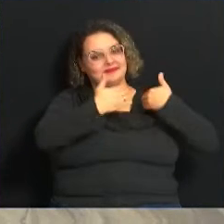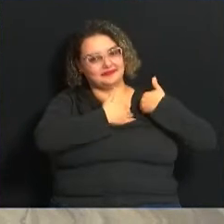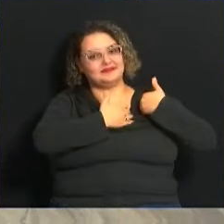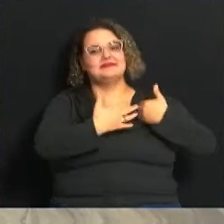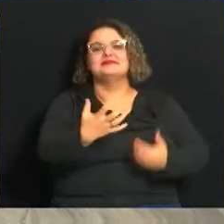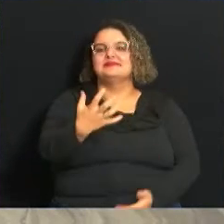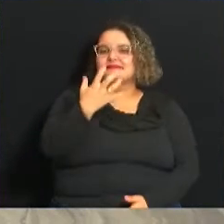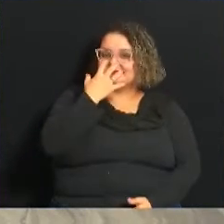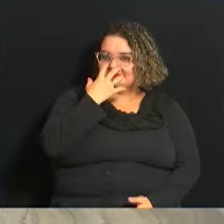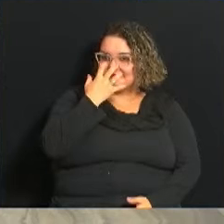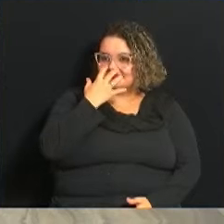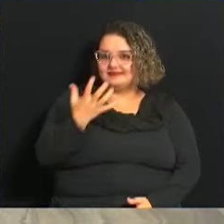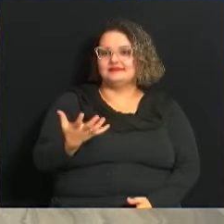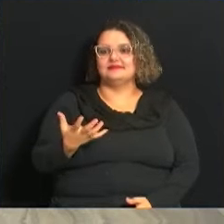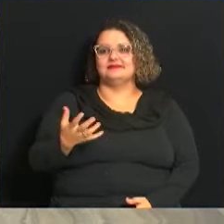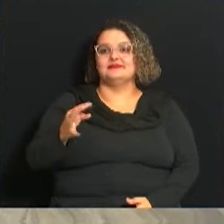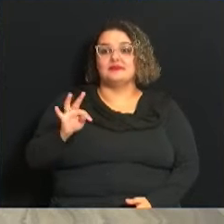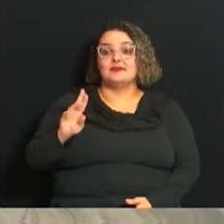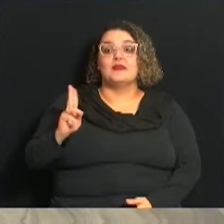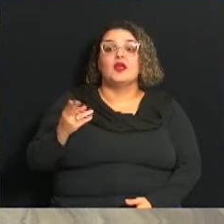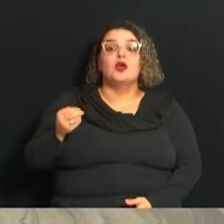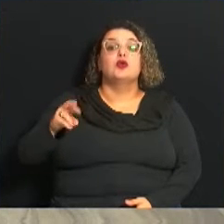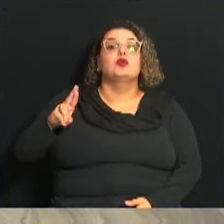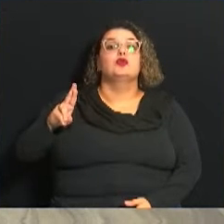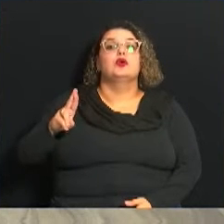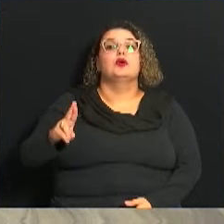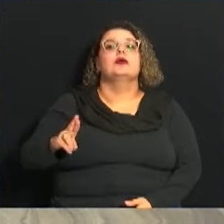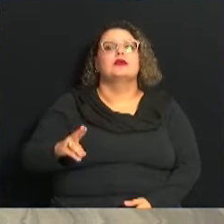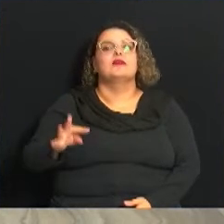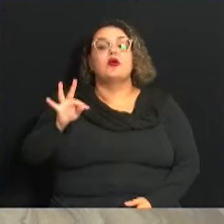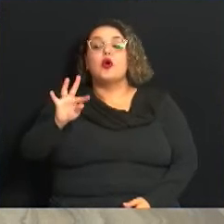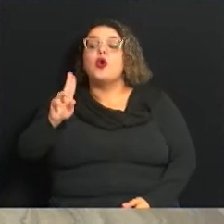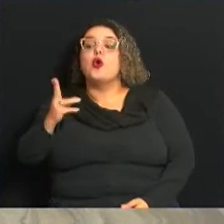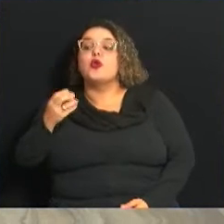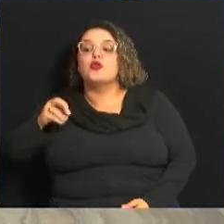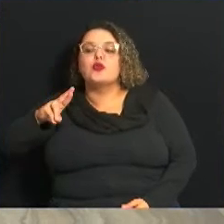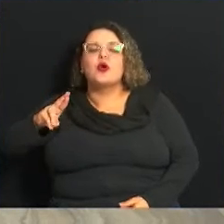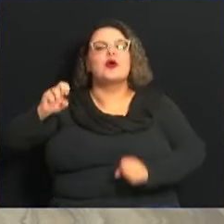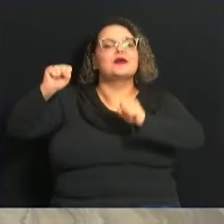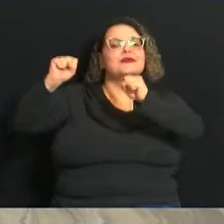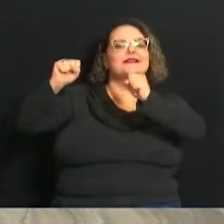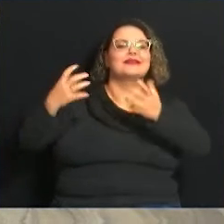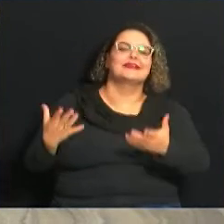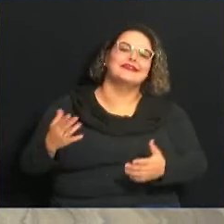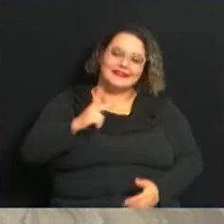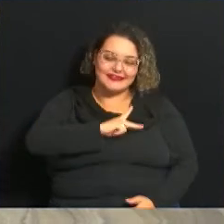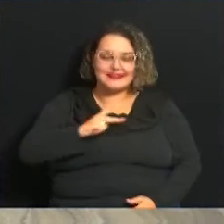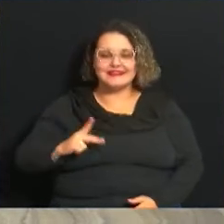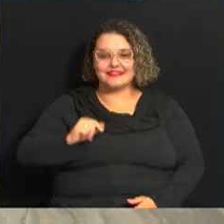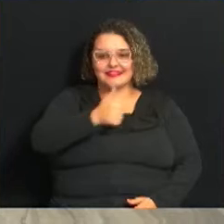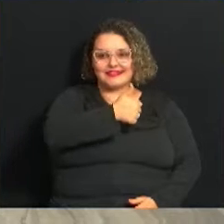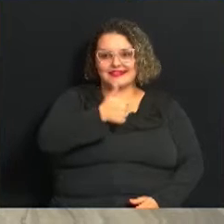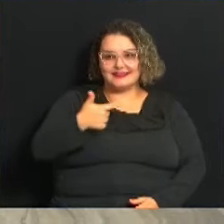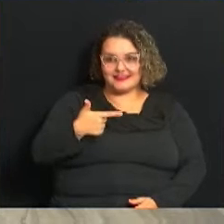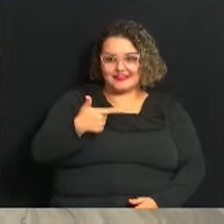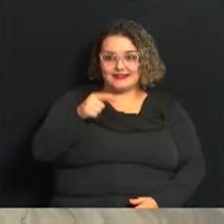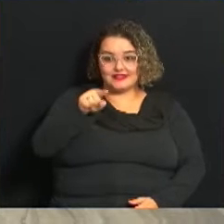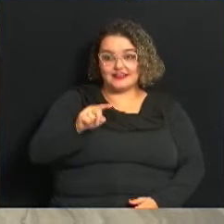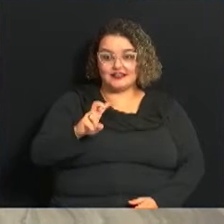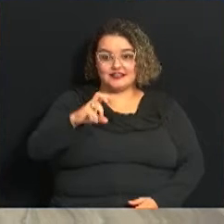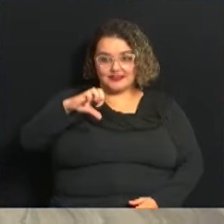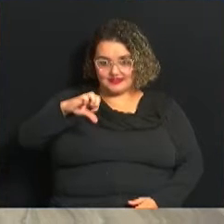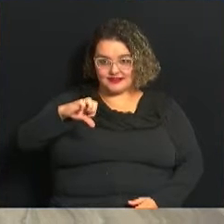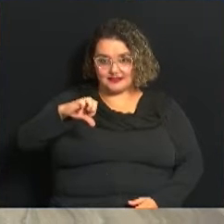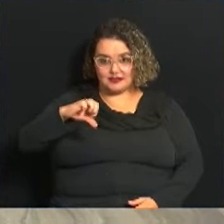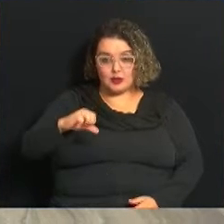o animal, o Thor aí, que virou o torcedor da Ponte Preta. 12h59, vamos fazer o seguinte,